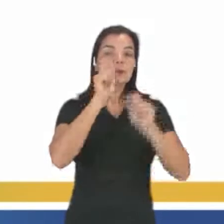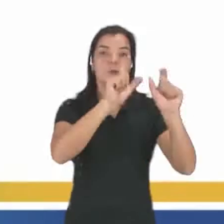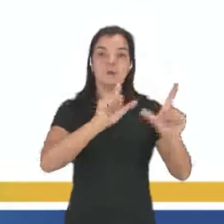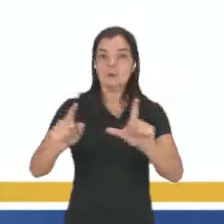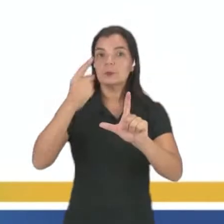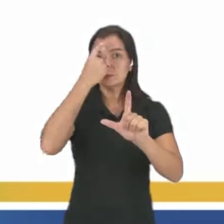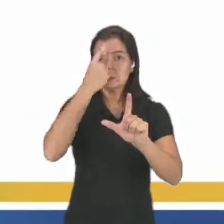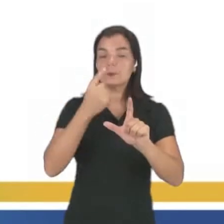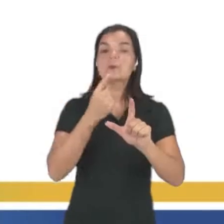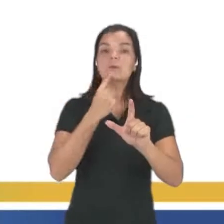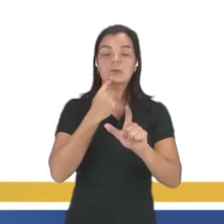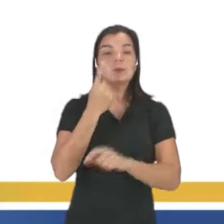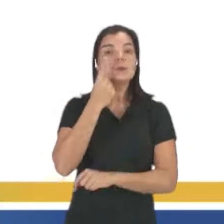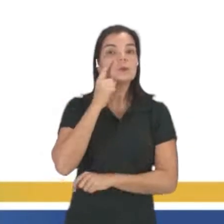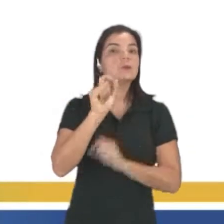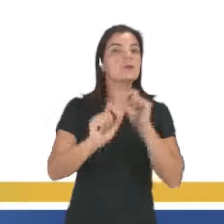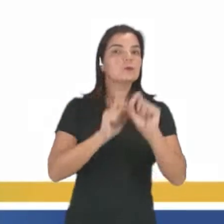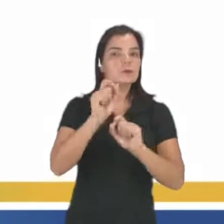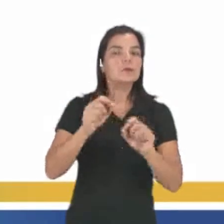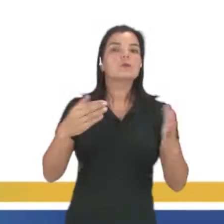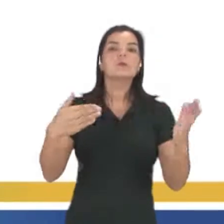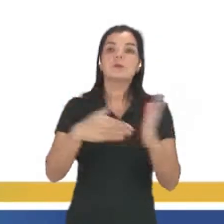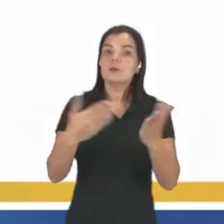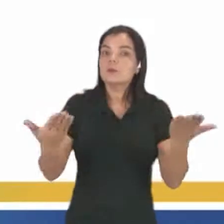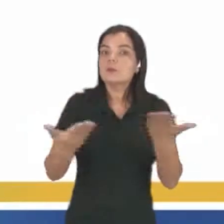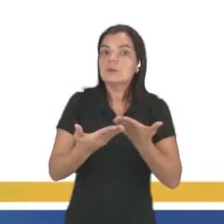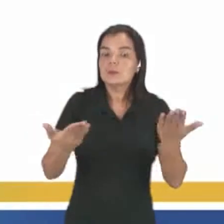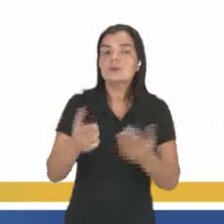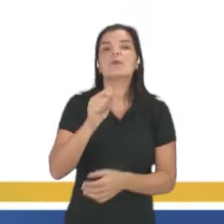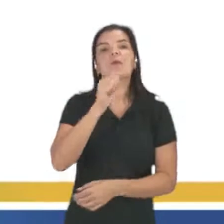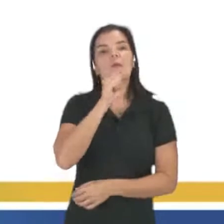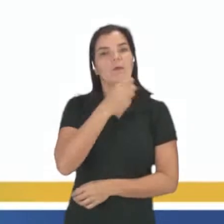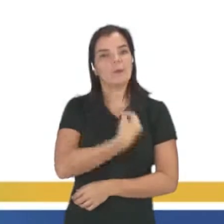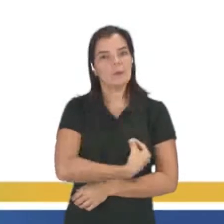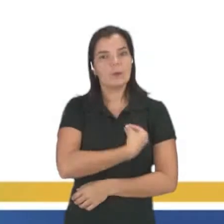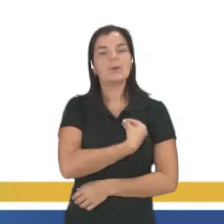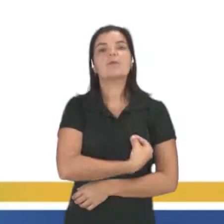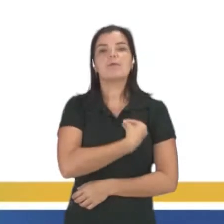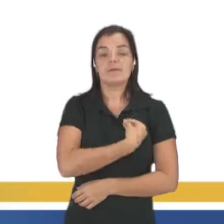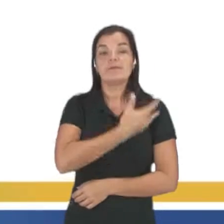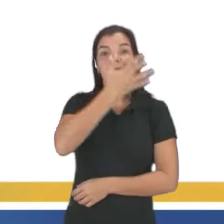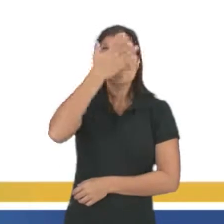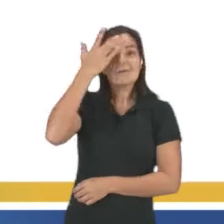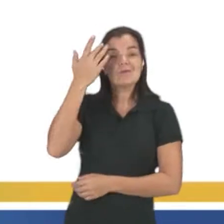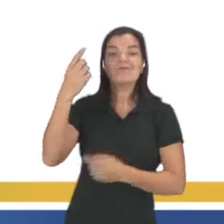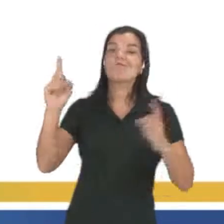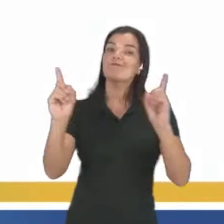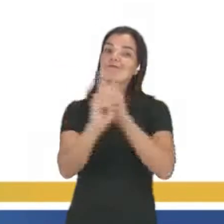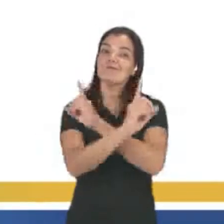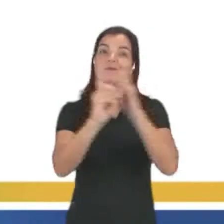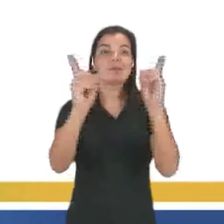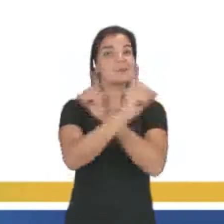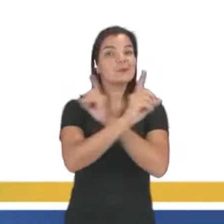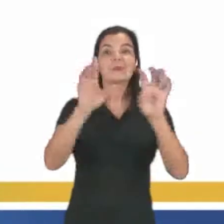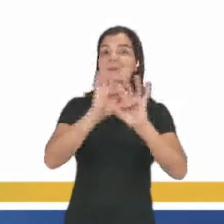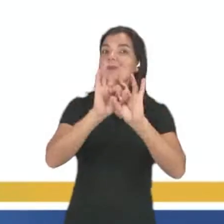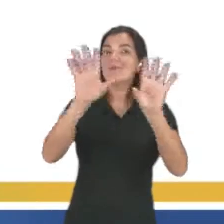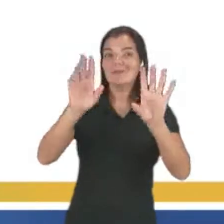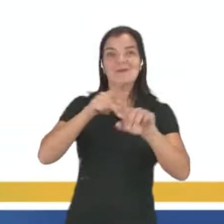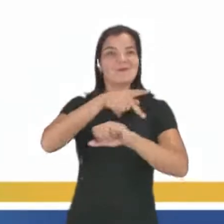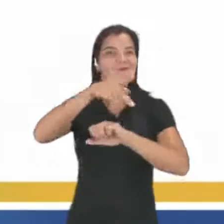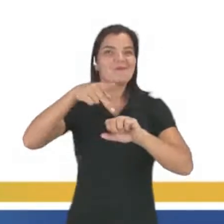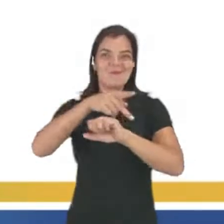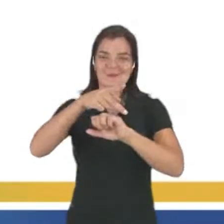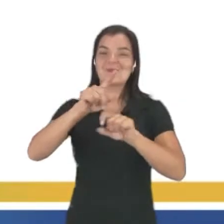imagem na tela, você vai ver que até os dias de hoje ainda existem restrições das pessoas circularem livremente de uma nação para